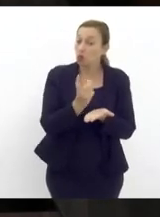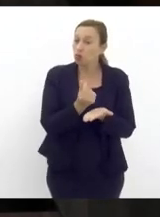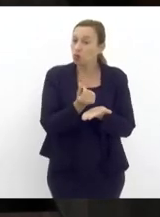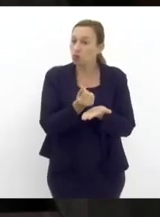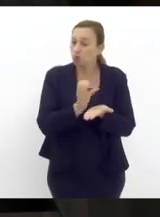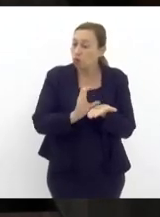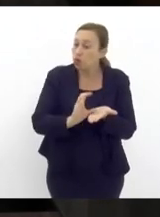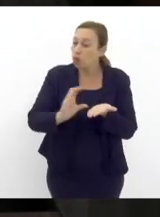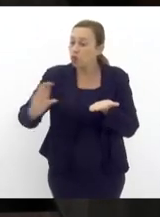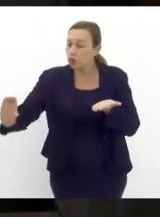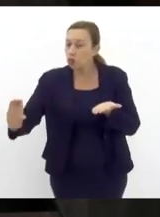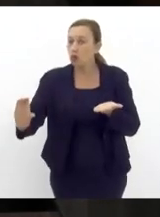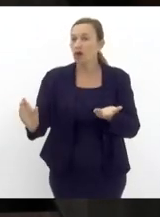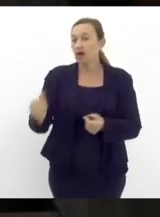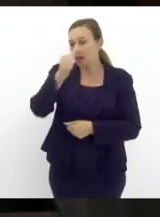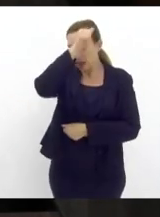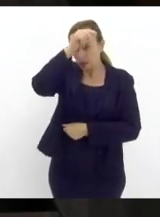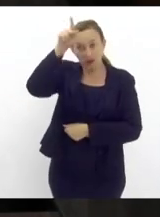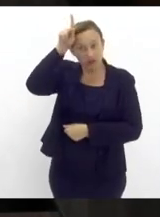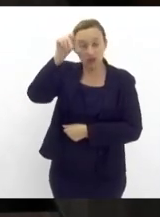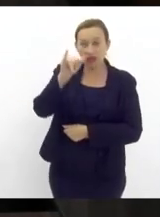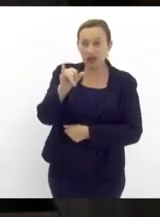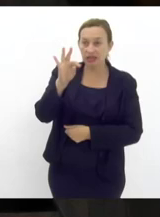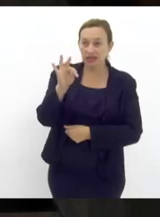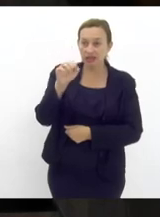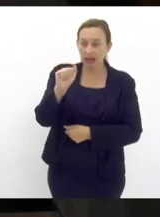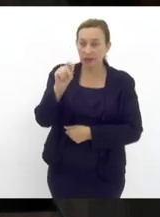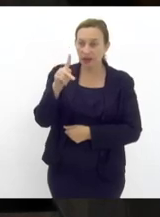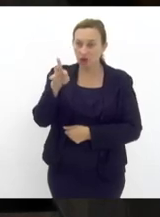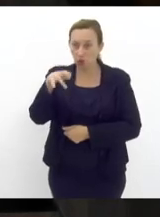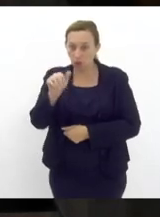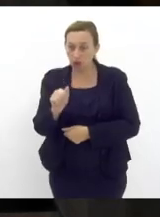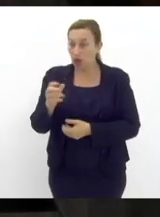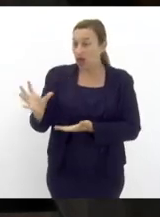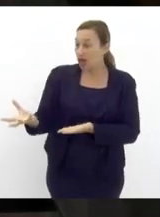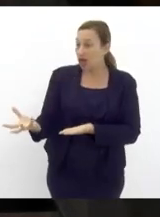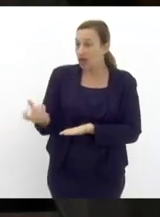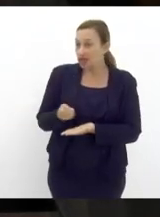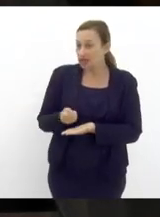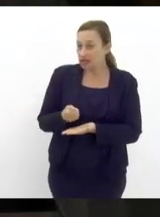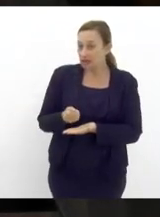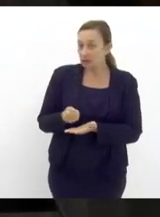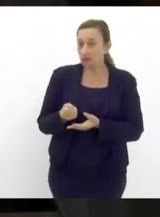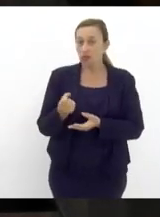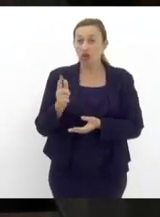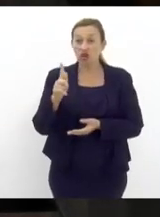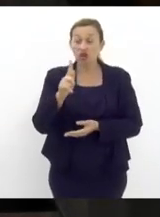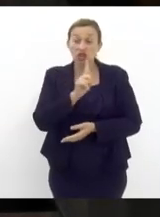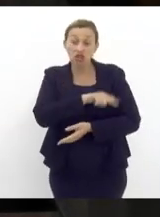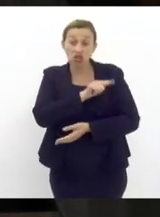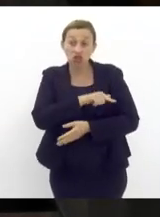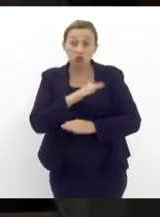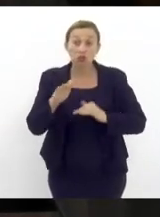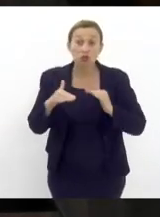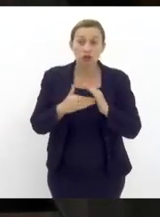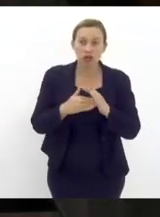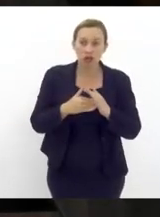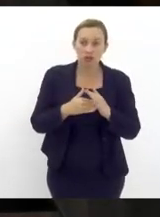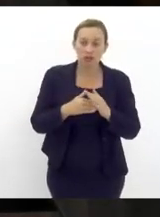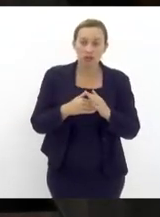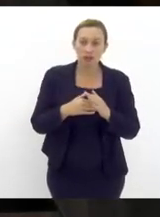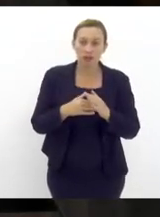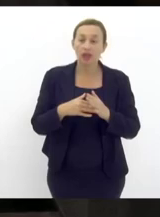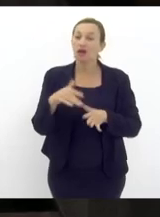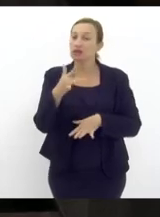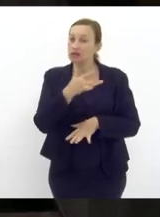transferidos e a Prefeitura de Itaperuna recebe o recurso por uma gestão plena para que se